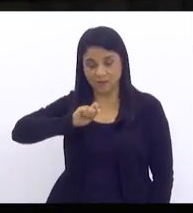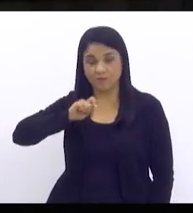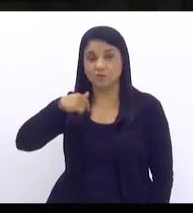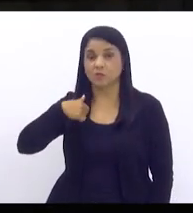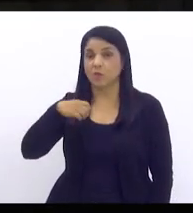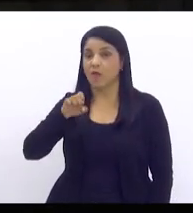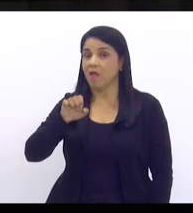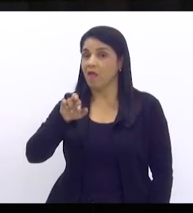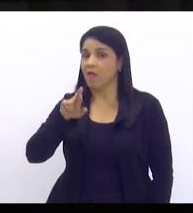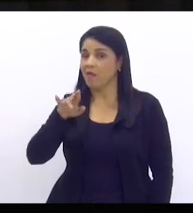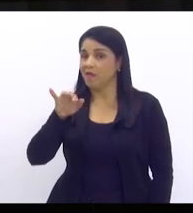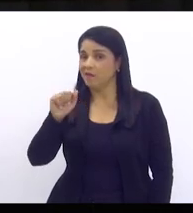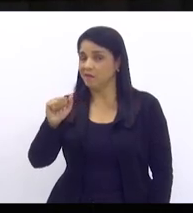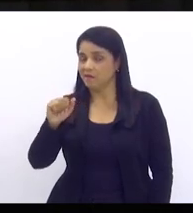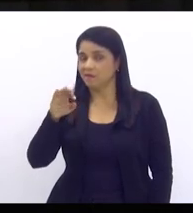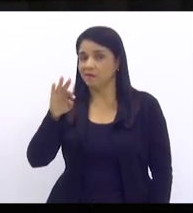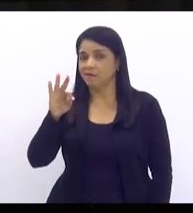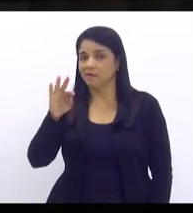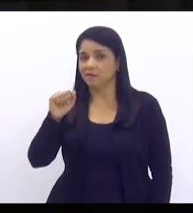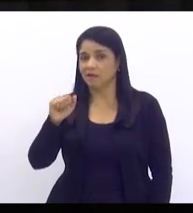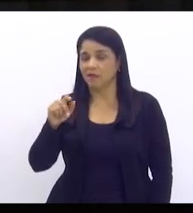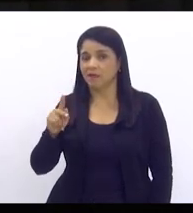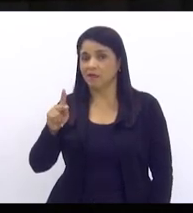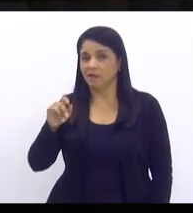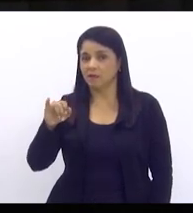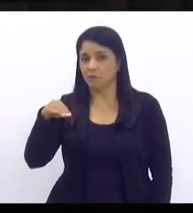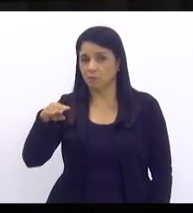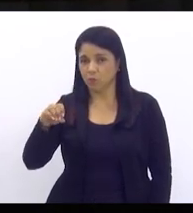aqui. Queria